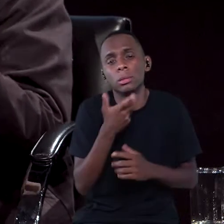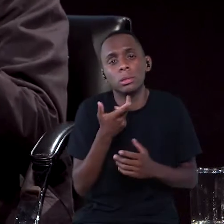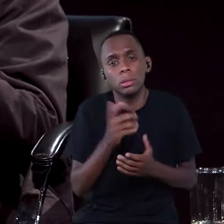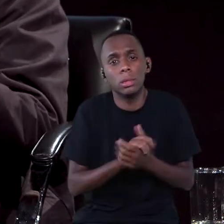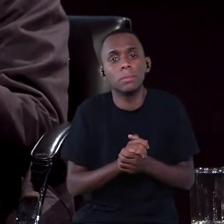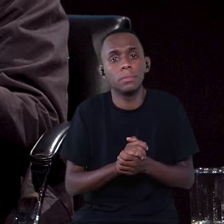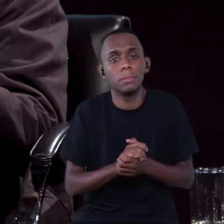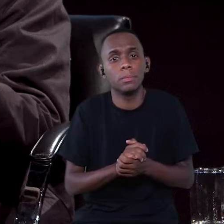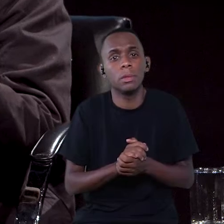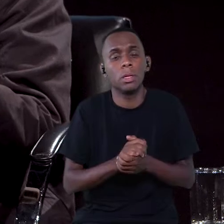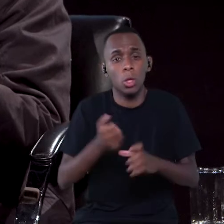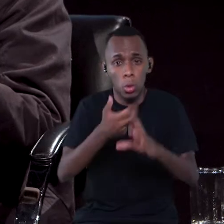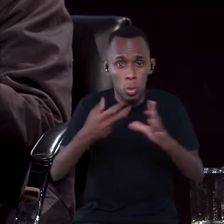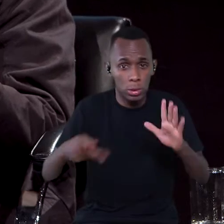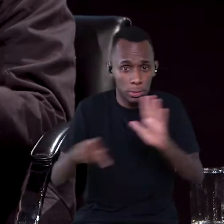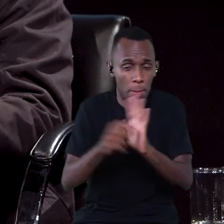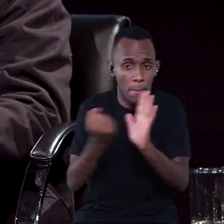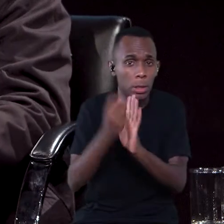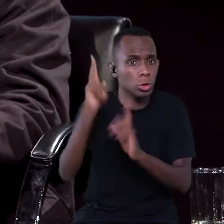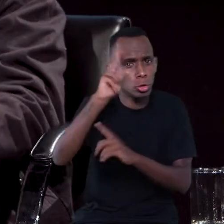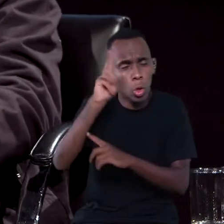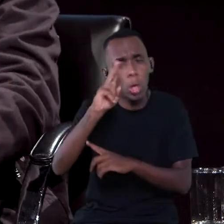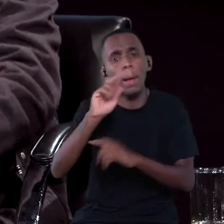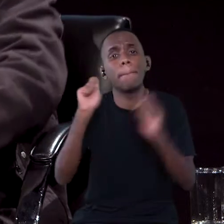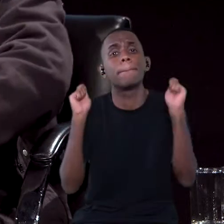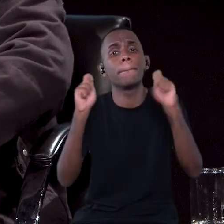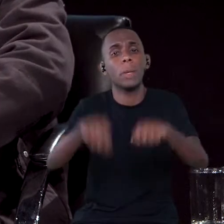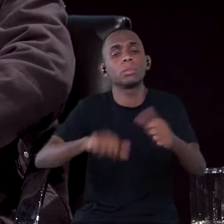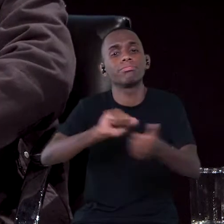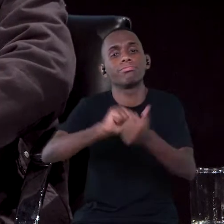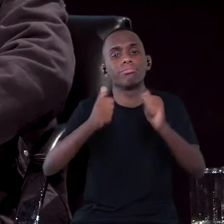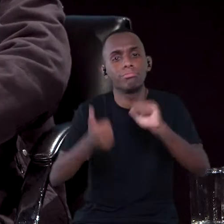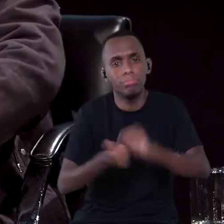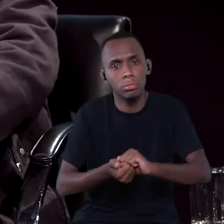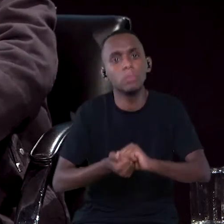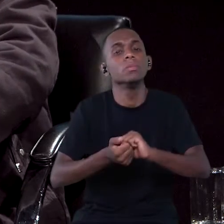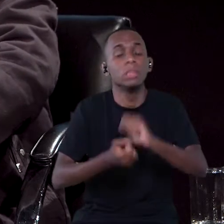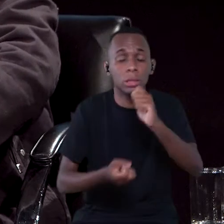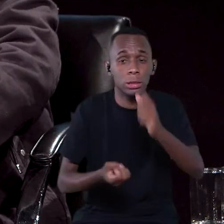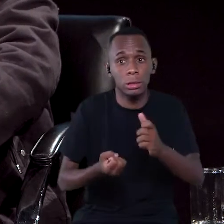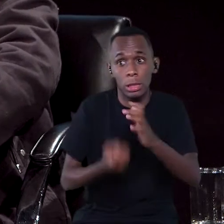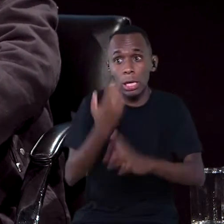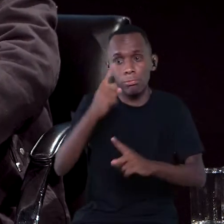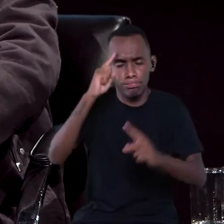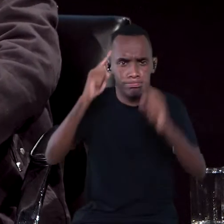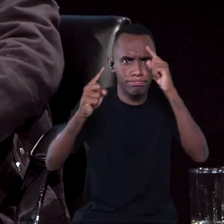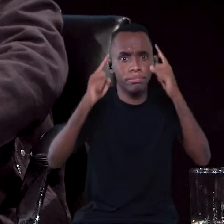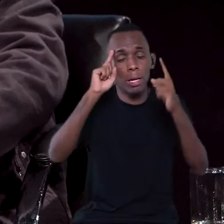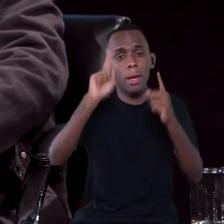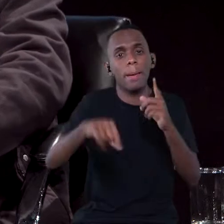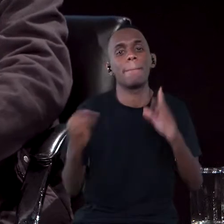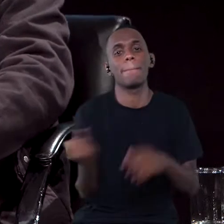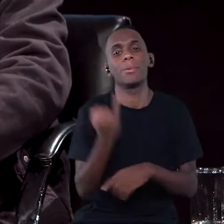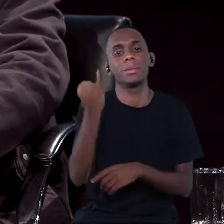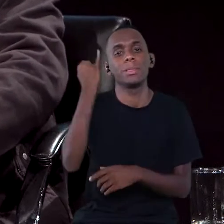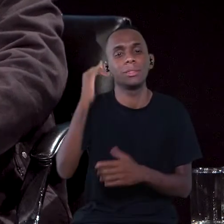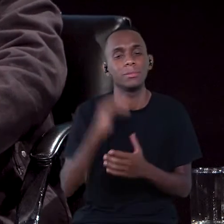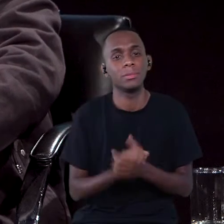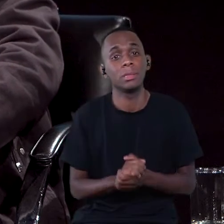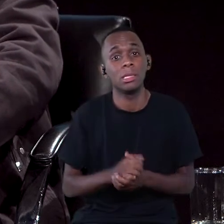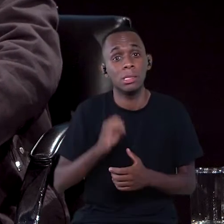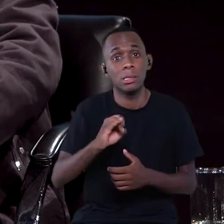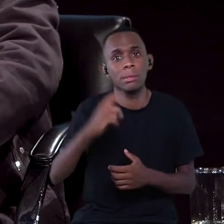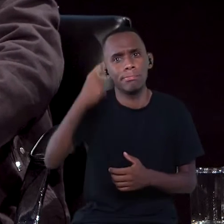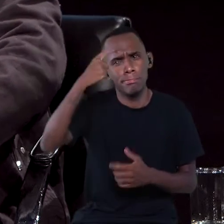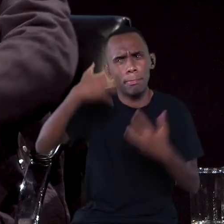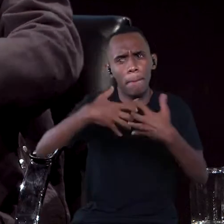resistência a condições sociais históricas adversas, a capacidade de adaptação, a capacidade criativa, ela é essencial. Né?